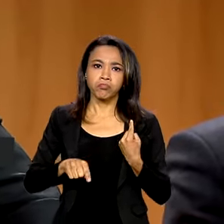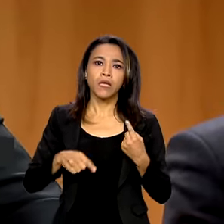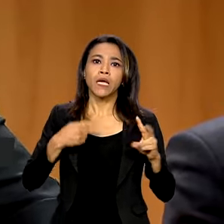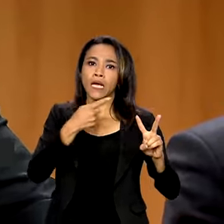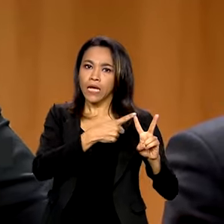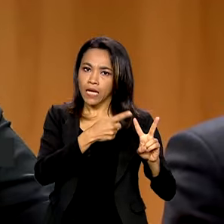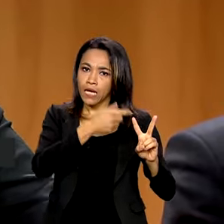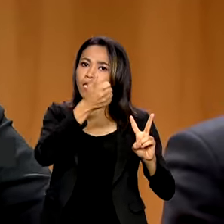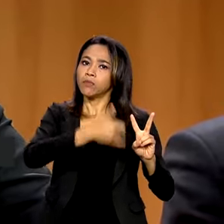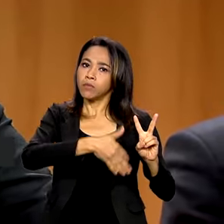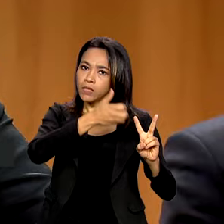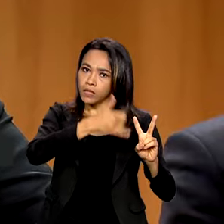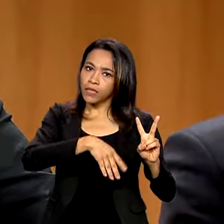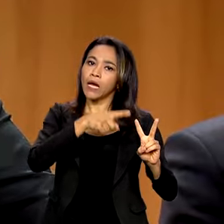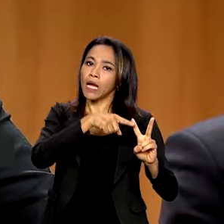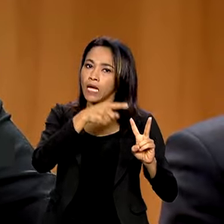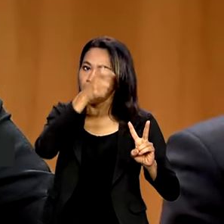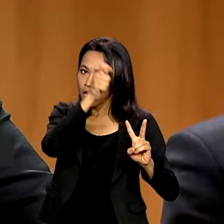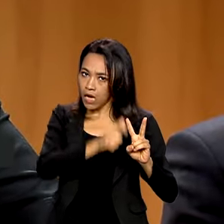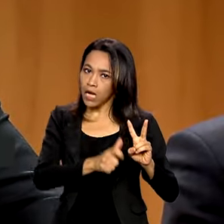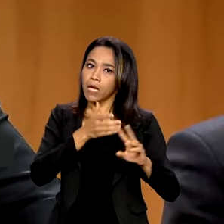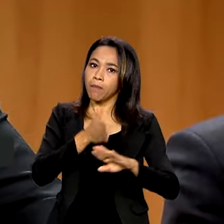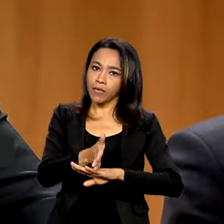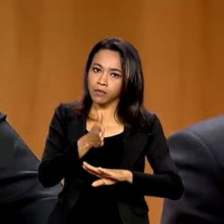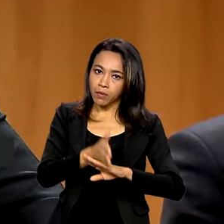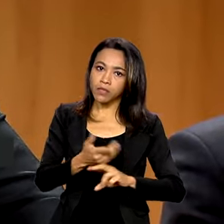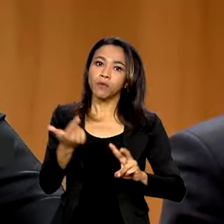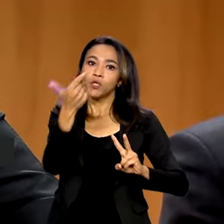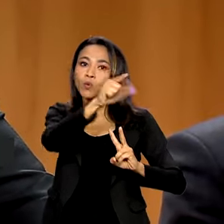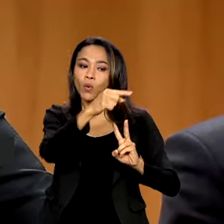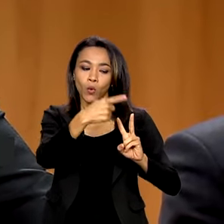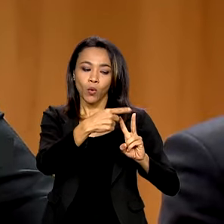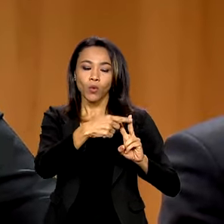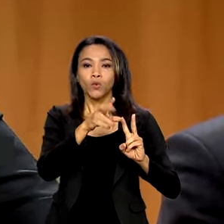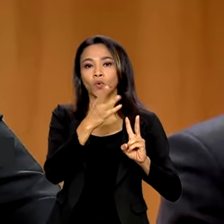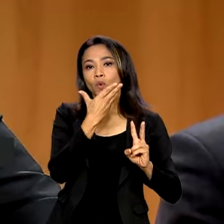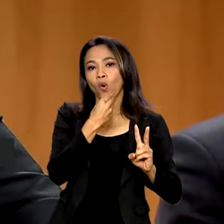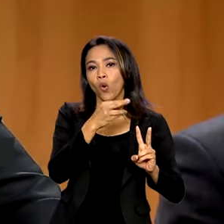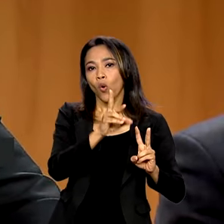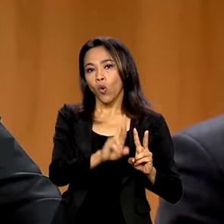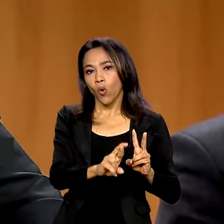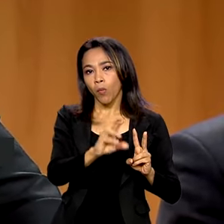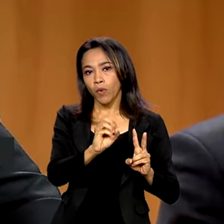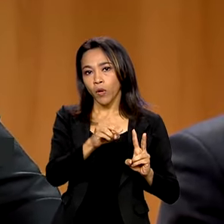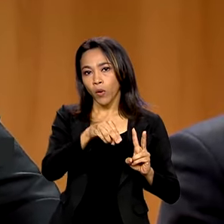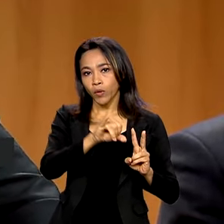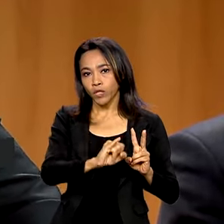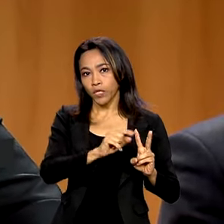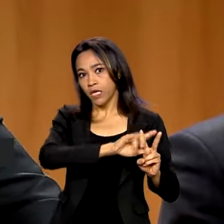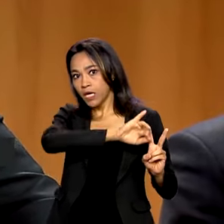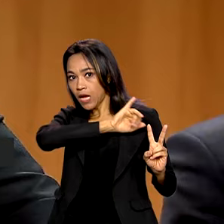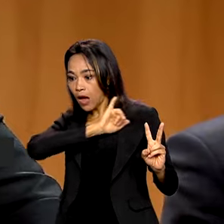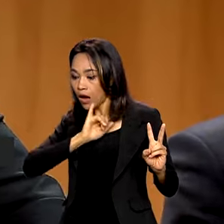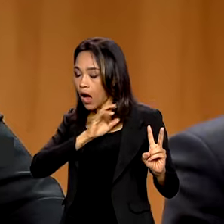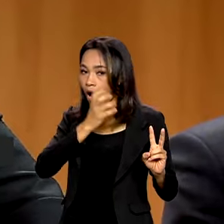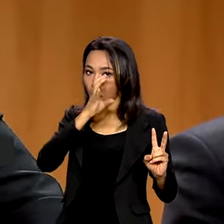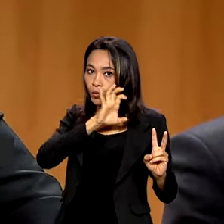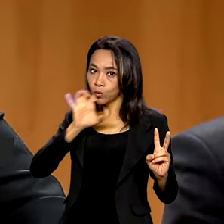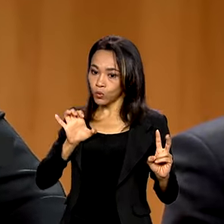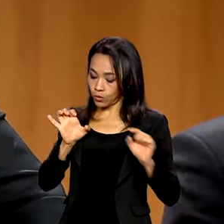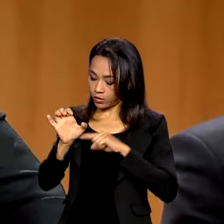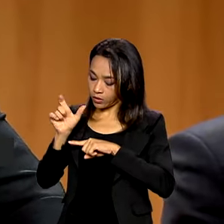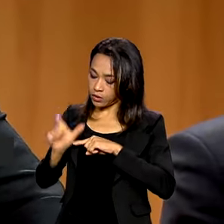narra a participação dele próprio e do Rony Lessa e aponta o Maxwell e outras